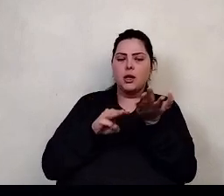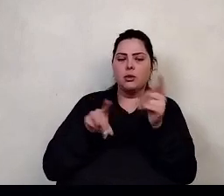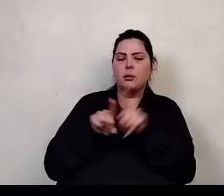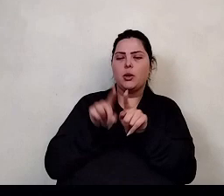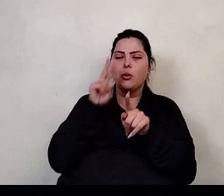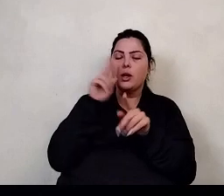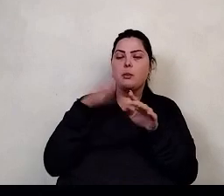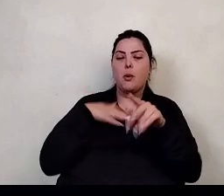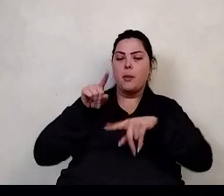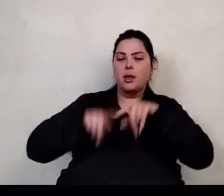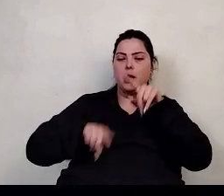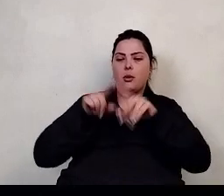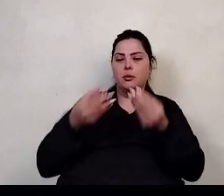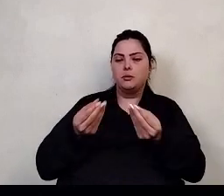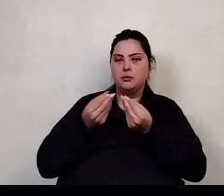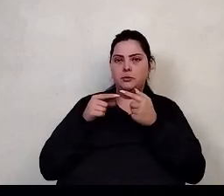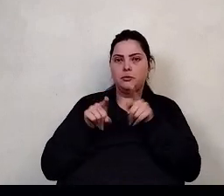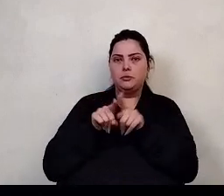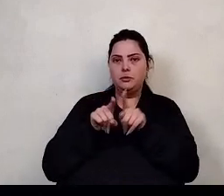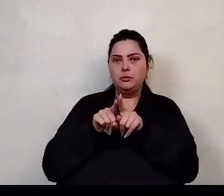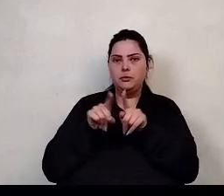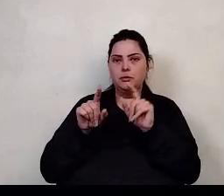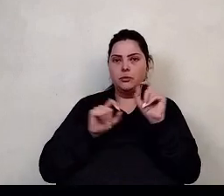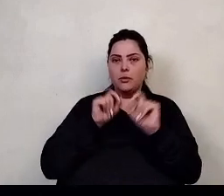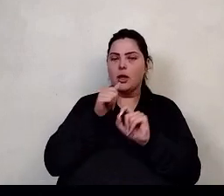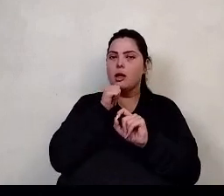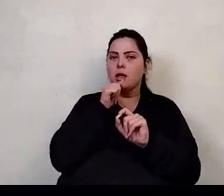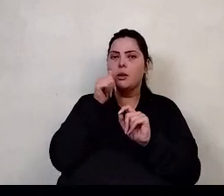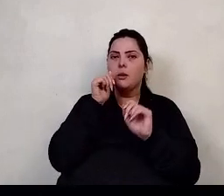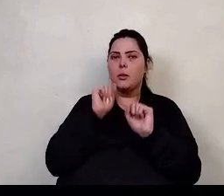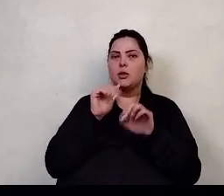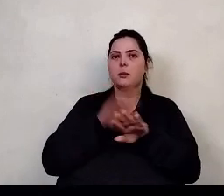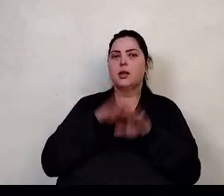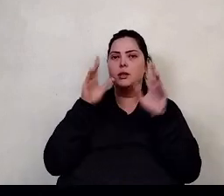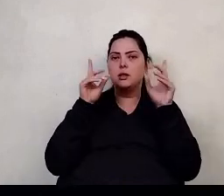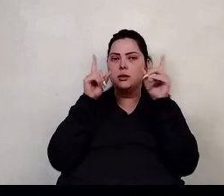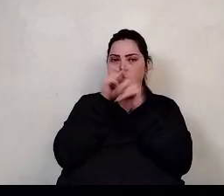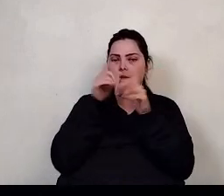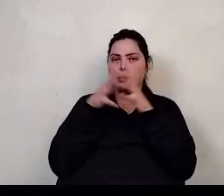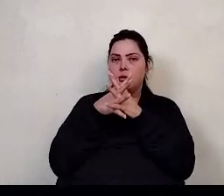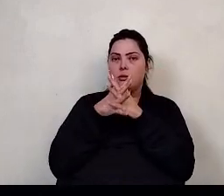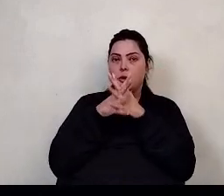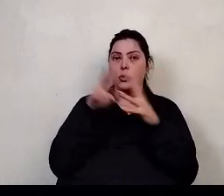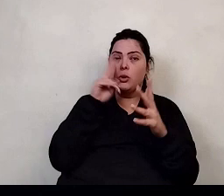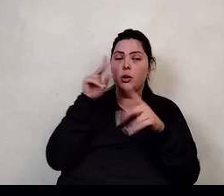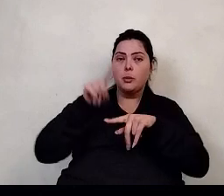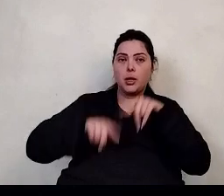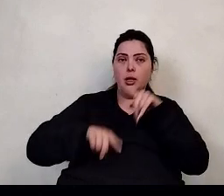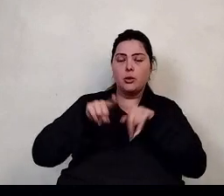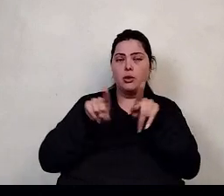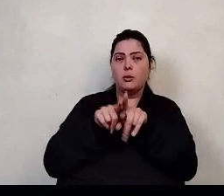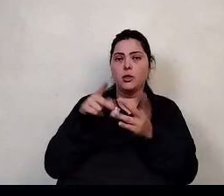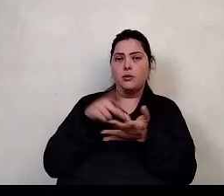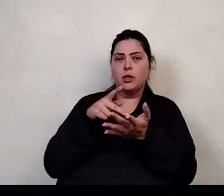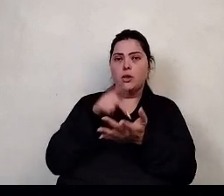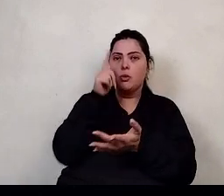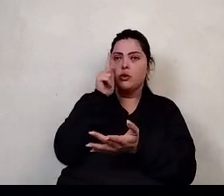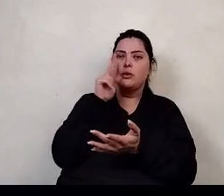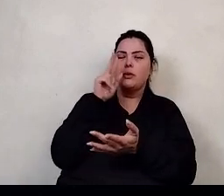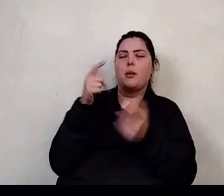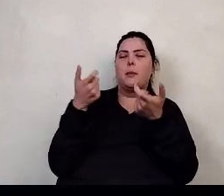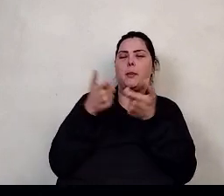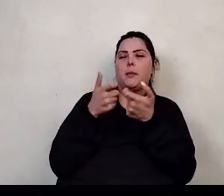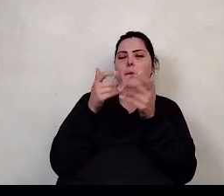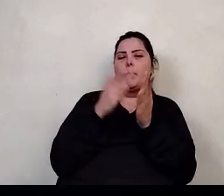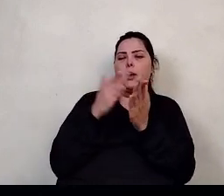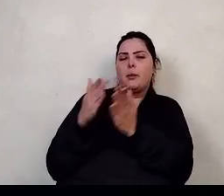entregue. Mas ainda ele pode ser um pouco mais complexo de implementar, porque se eu estou olhando para o componente, realmente eu não estou olhando para pequenos pedacinhos, então talvez